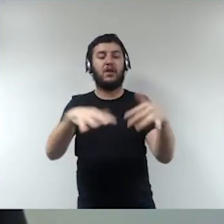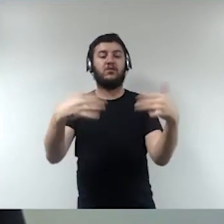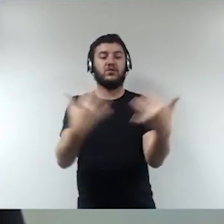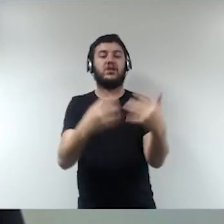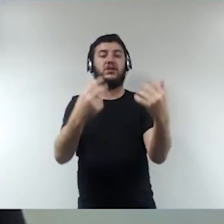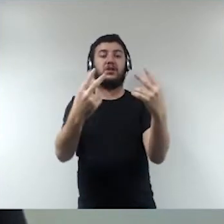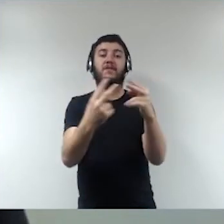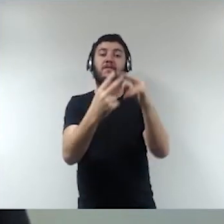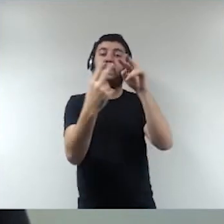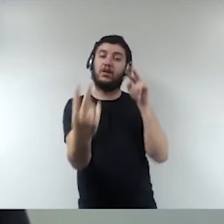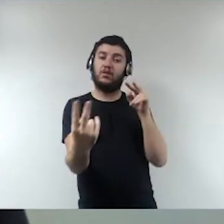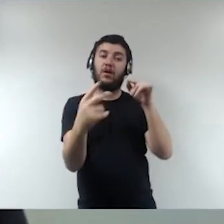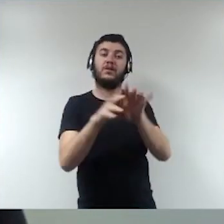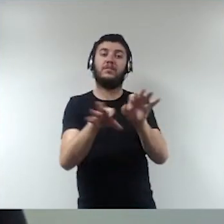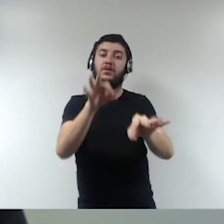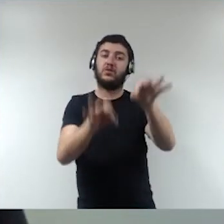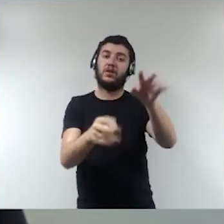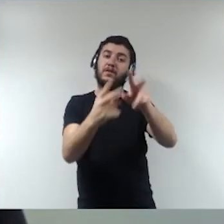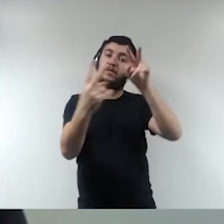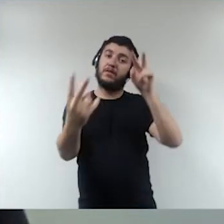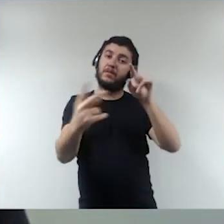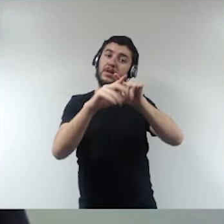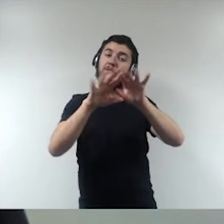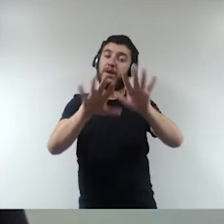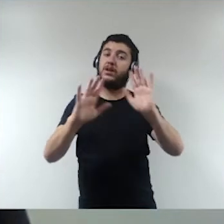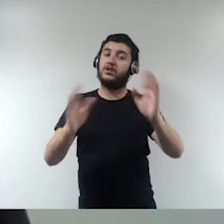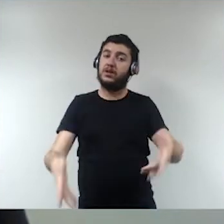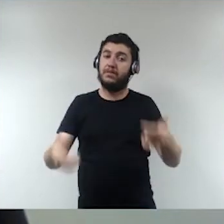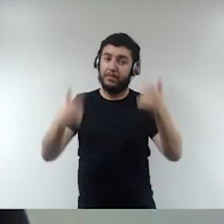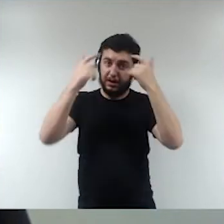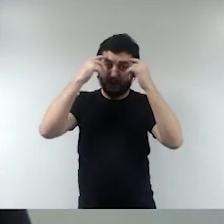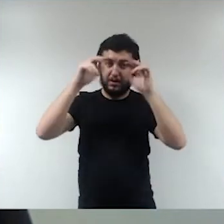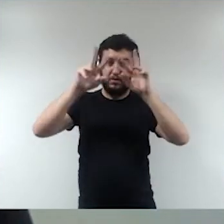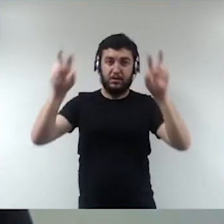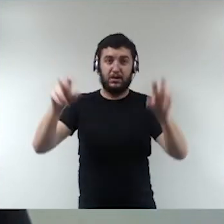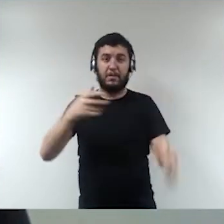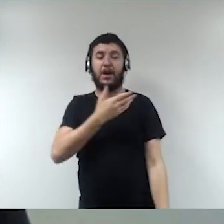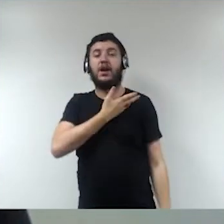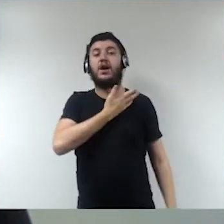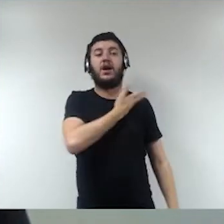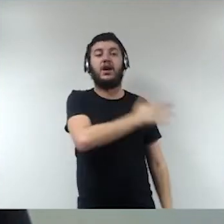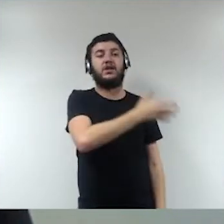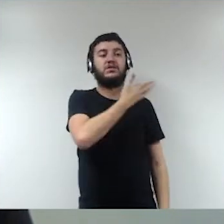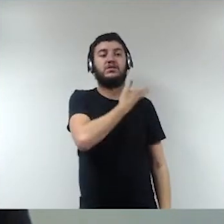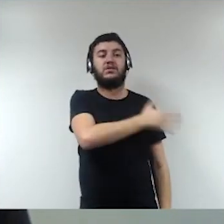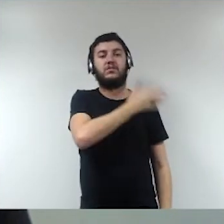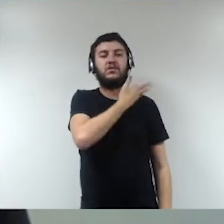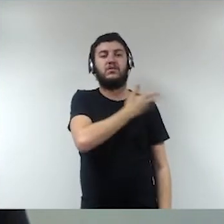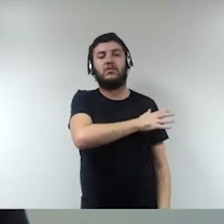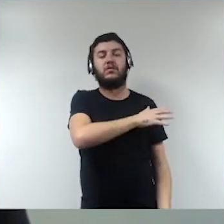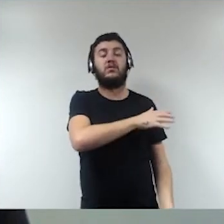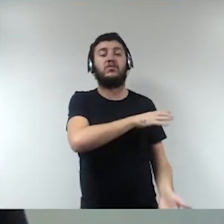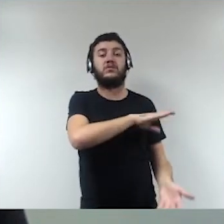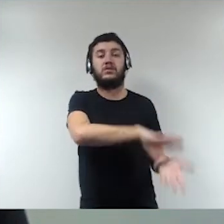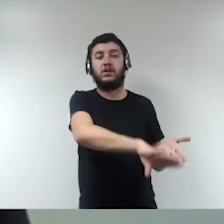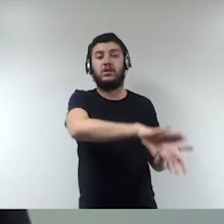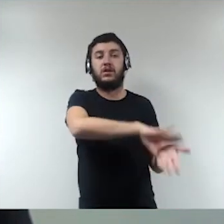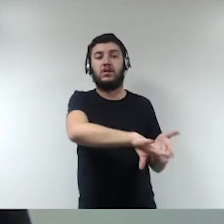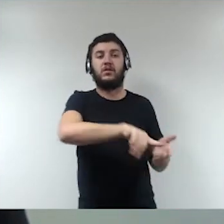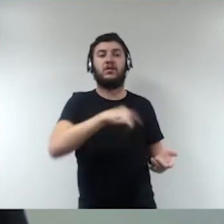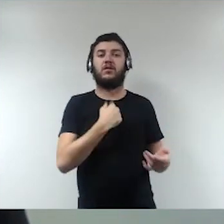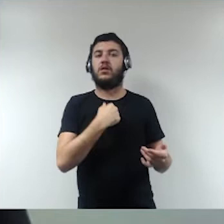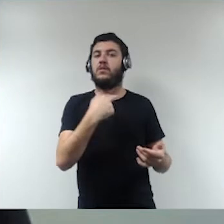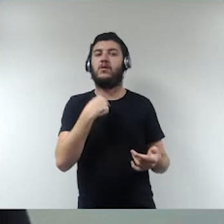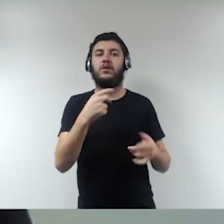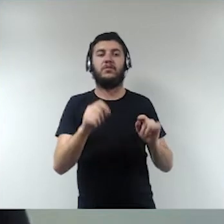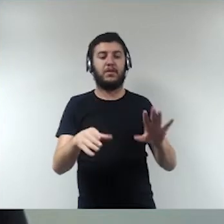julgamentos virtuais a partir do ponto de vista da exclusão. Nós não podemos tornar o processo algo